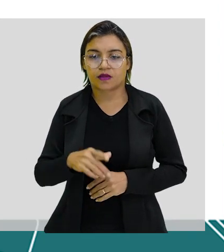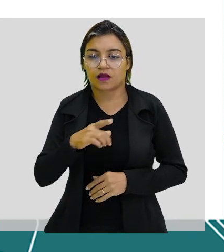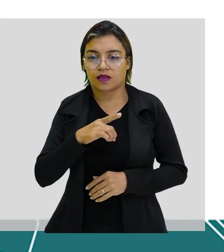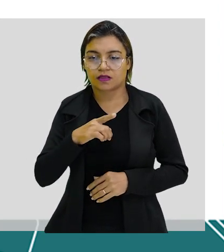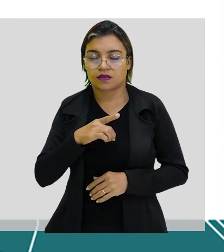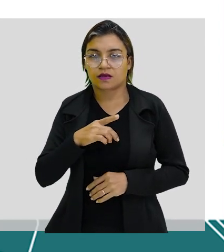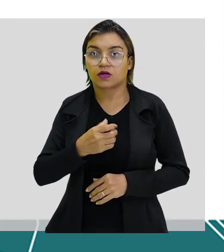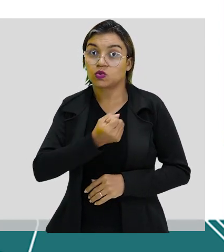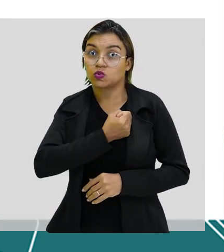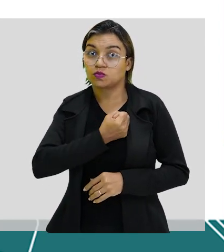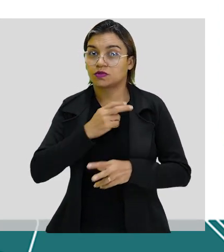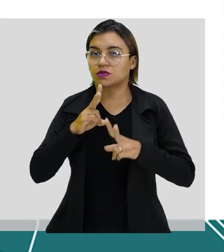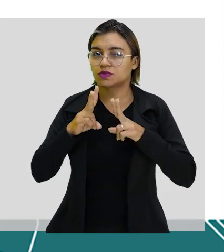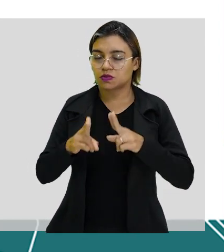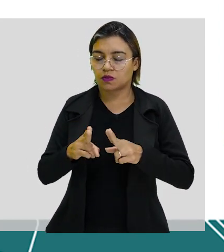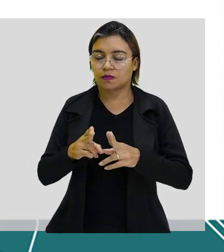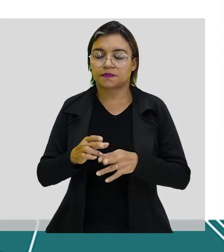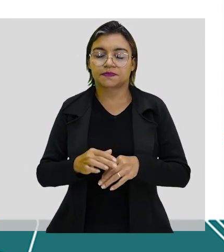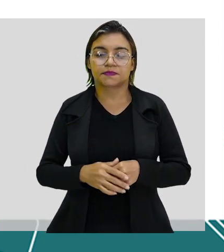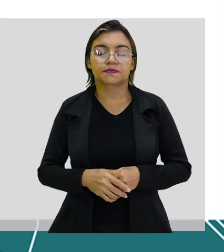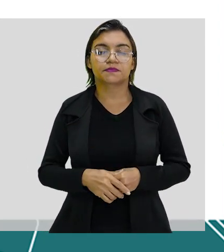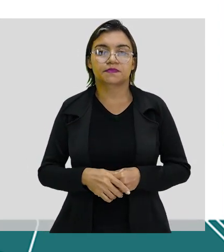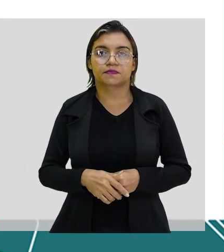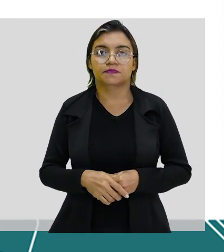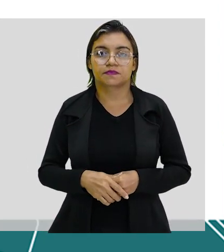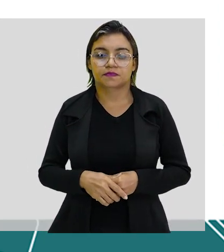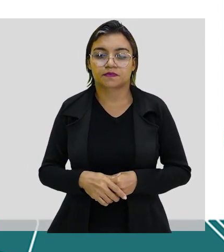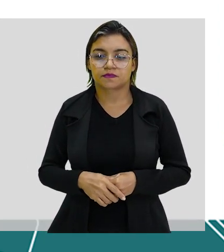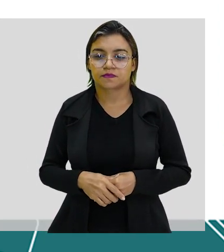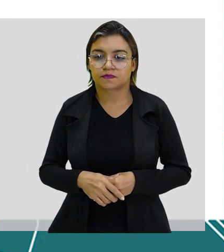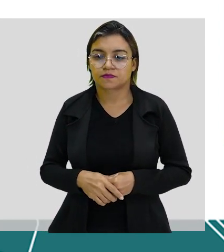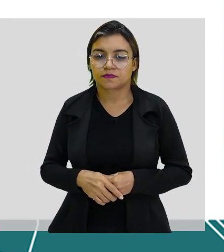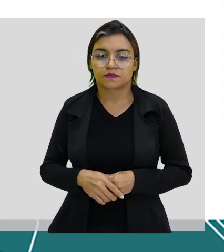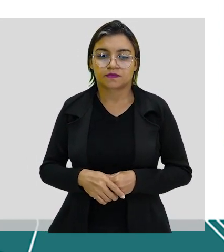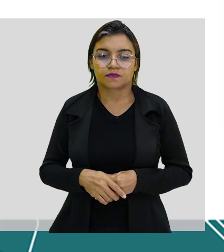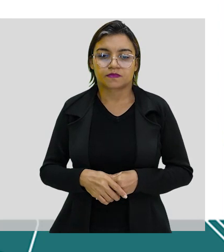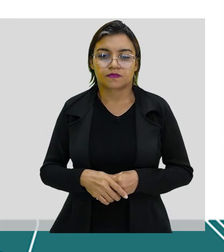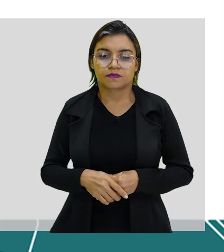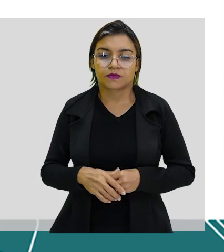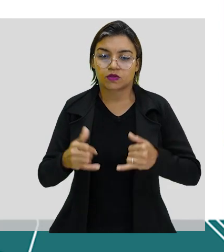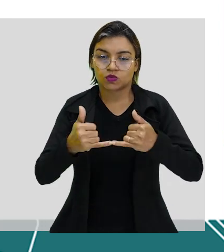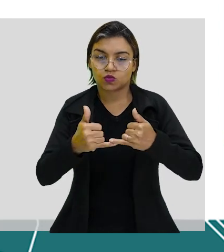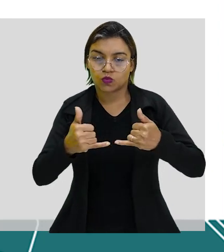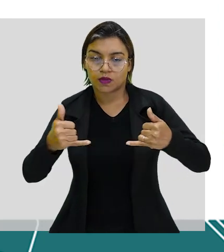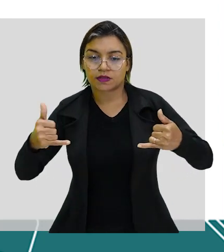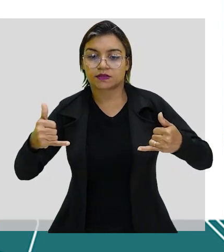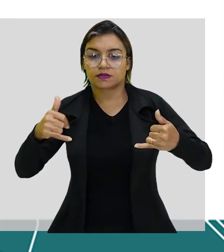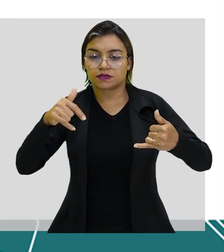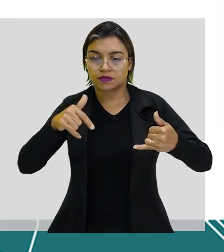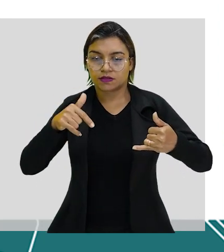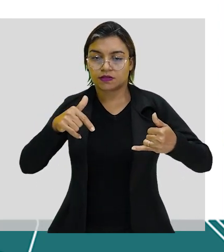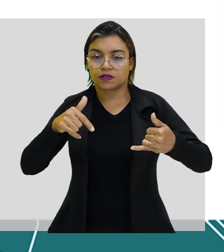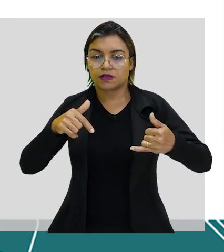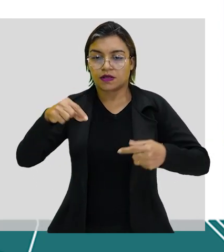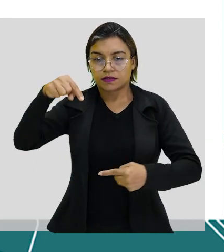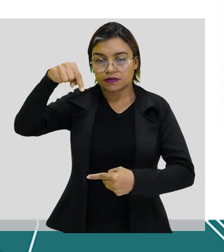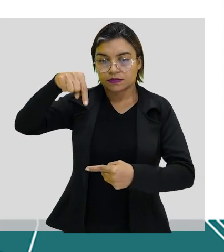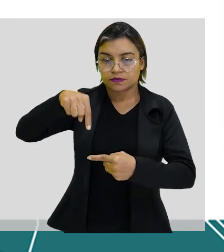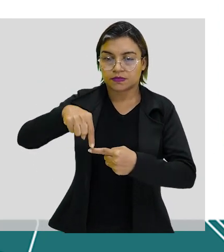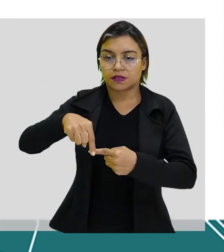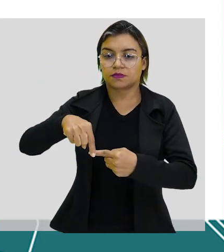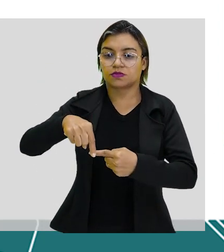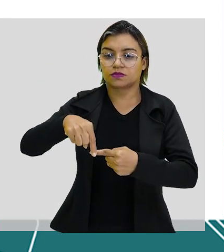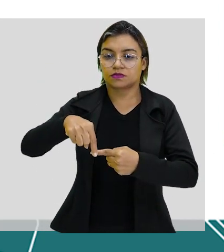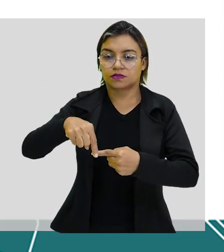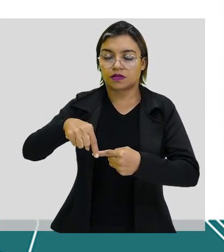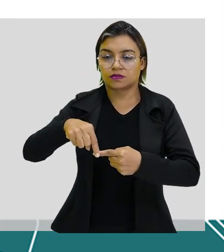mesmos valores. Com suas linhas de indução perpendiculares ao plano da espira, né? Saindo